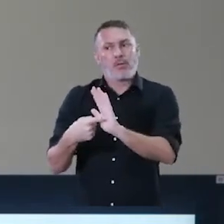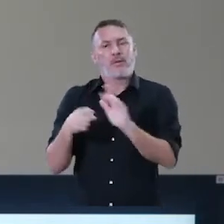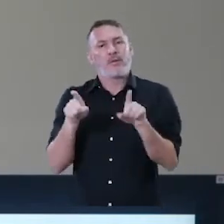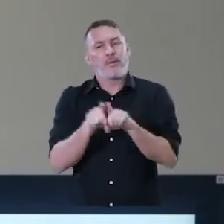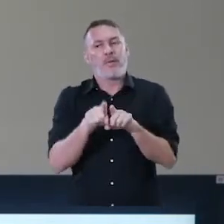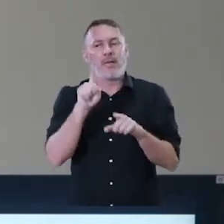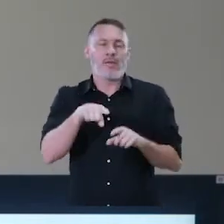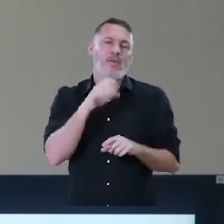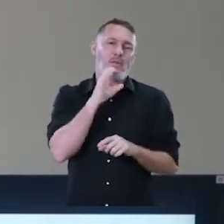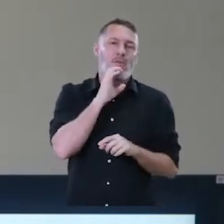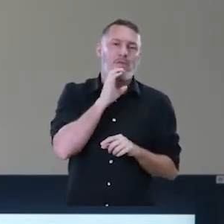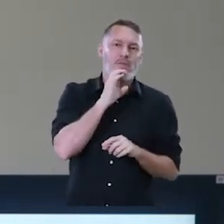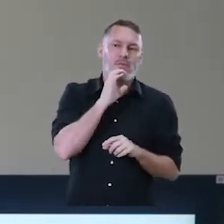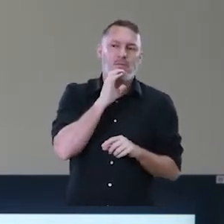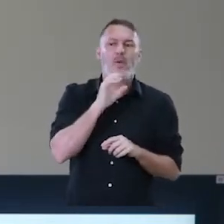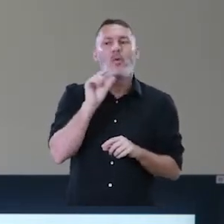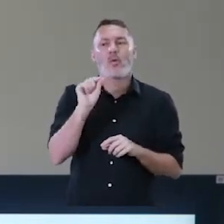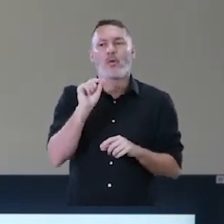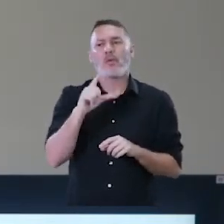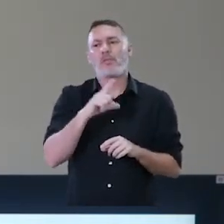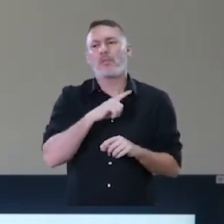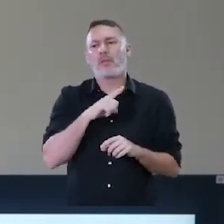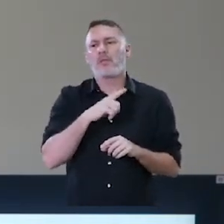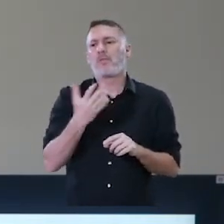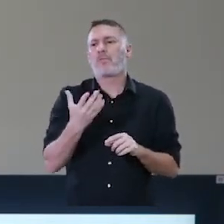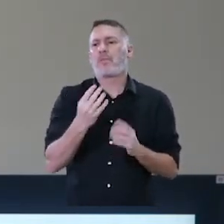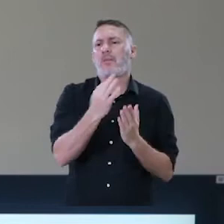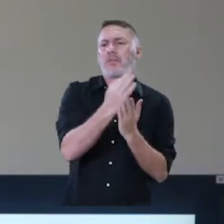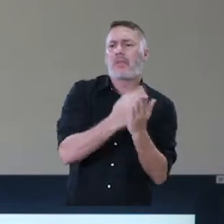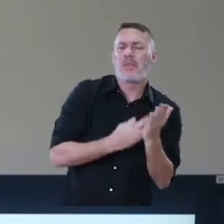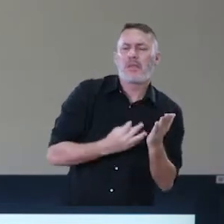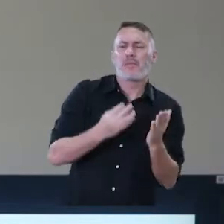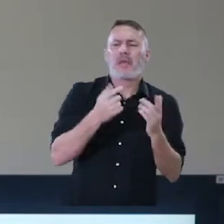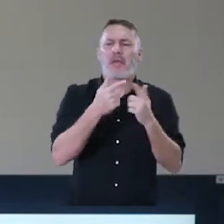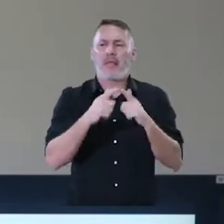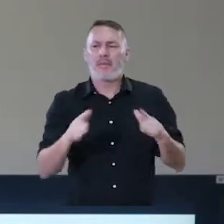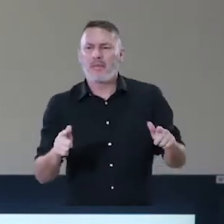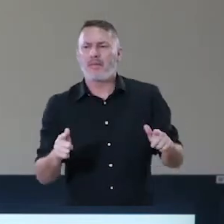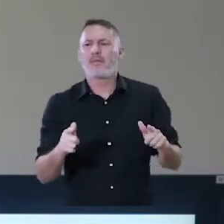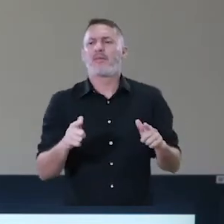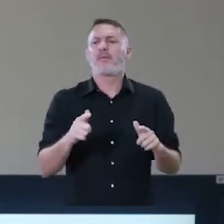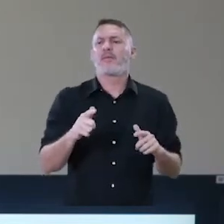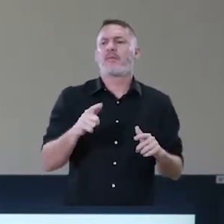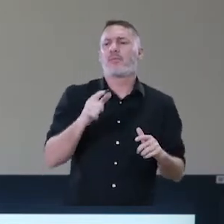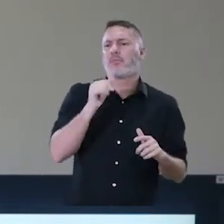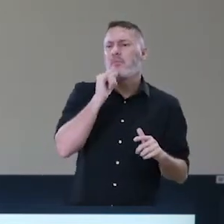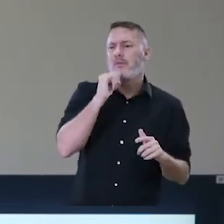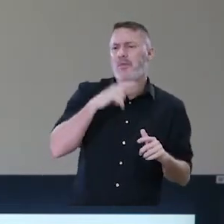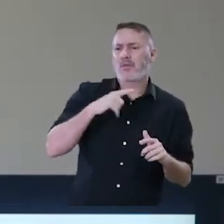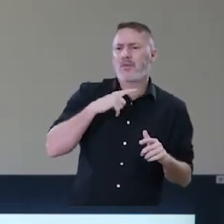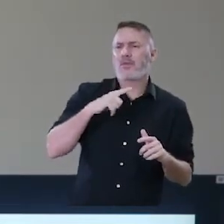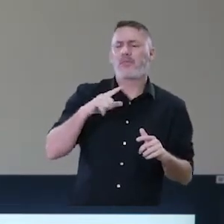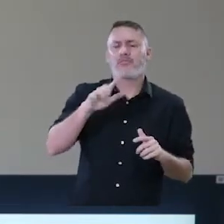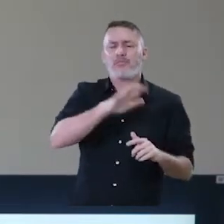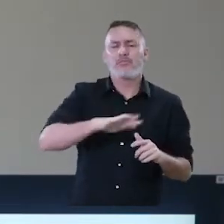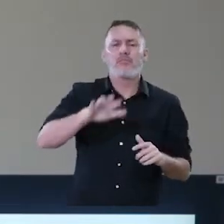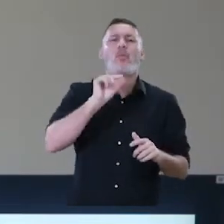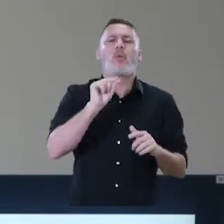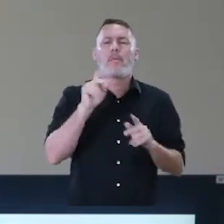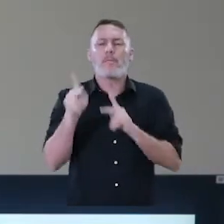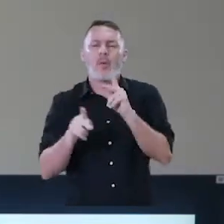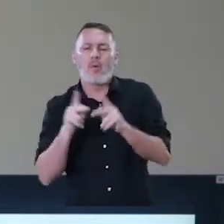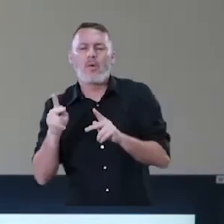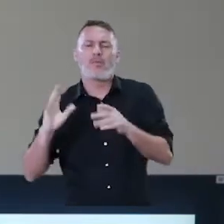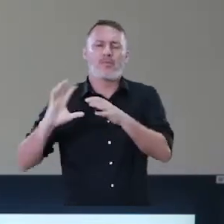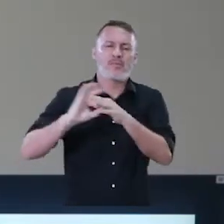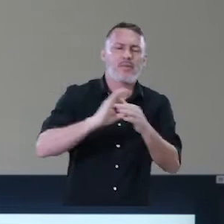vai ter uma área do conhecimento. Essa frase curta vai ser um período. Lembra do período que você estudou na aula de gramática? Começa com a letra maiúscula e termina